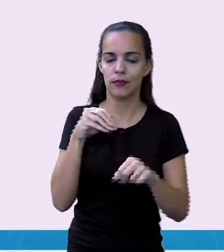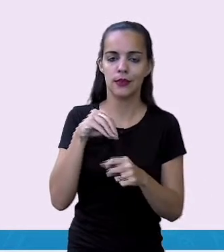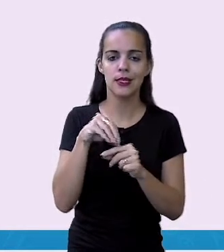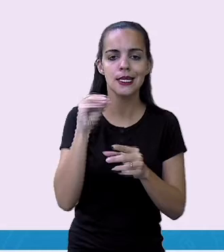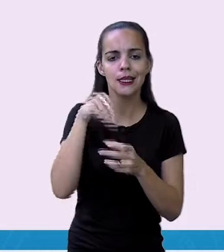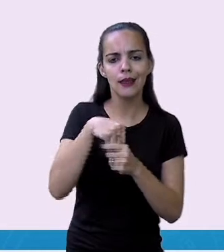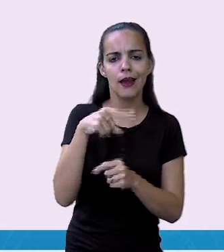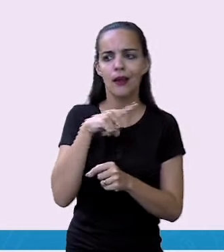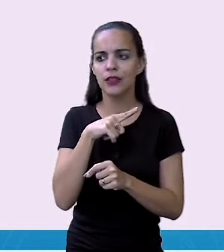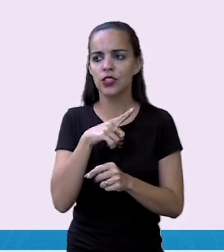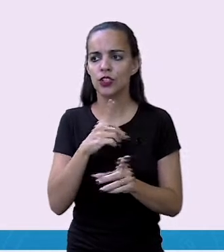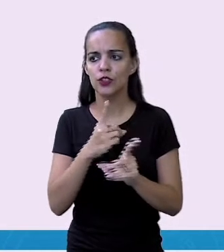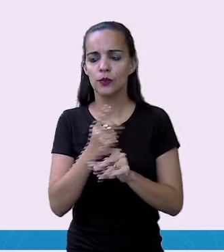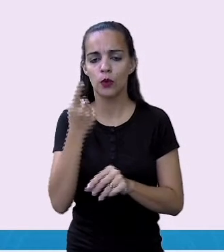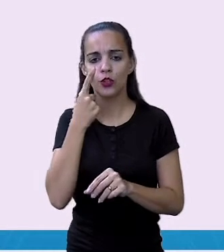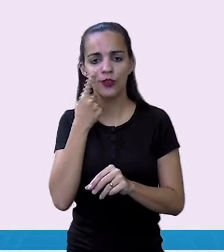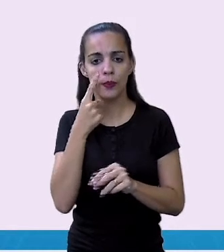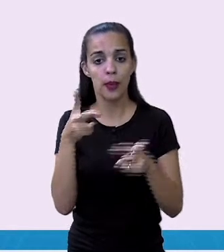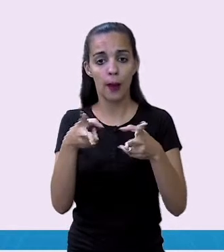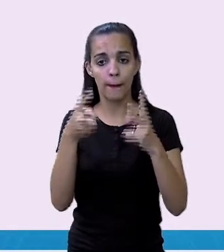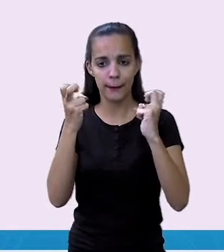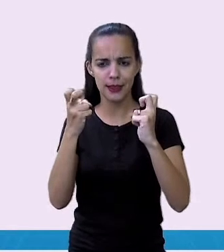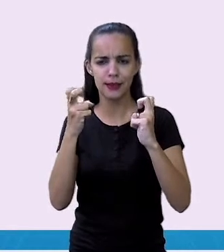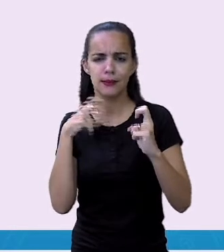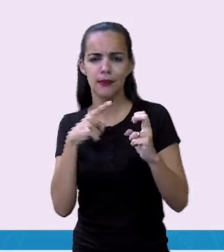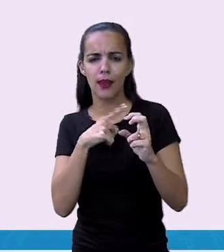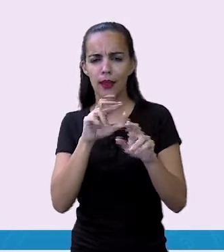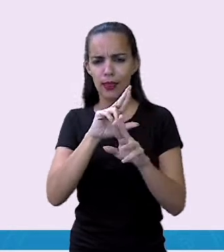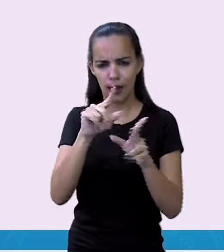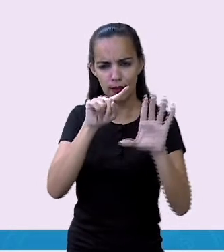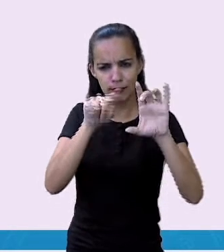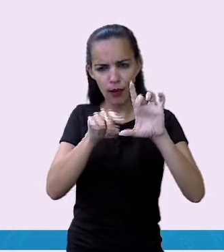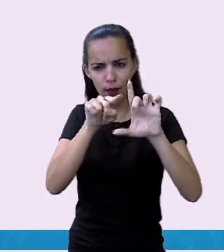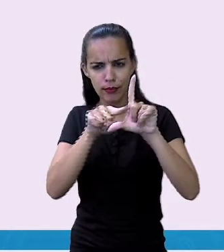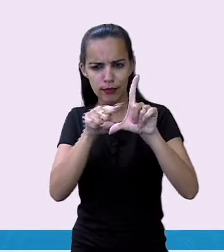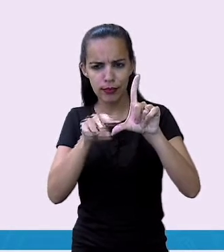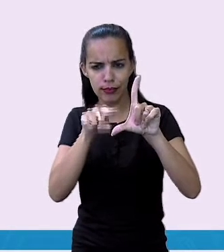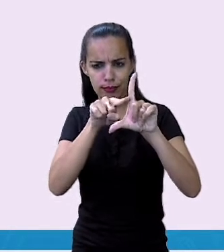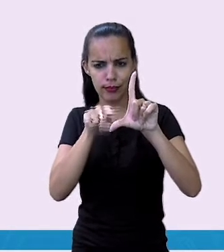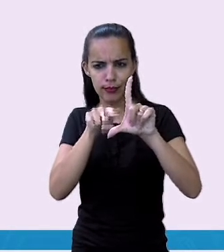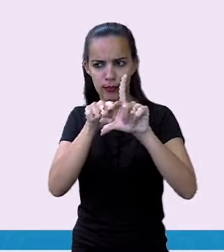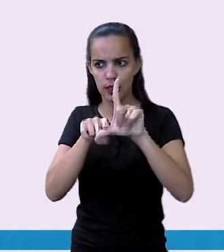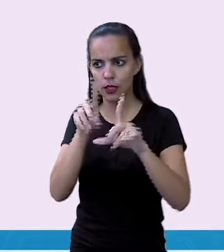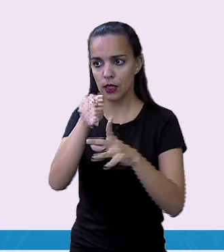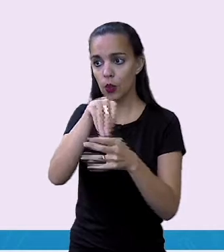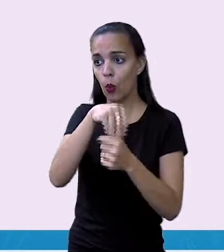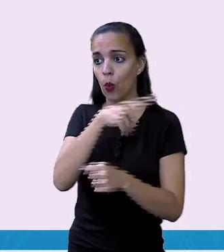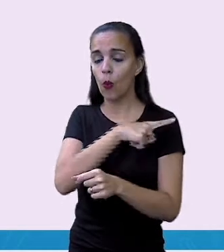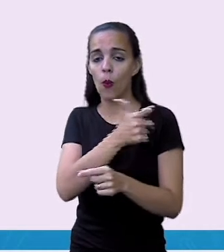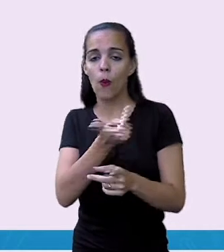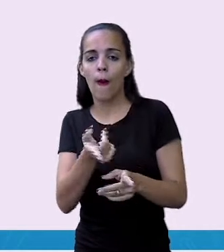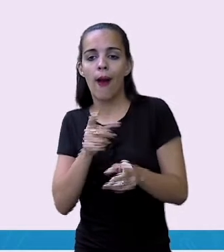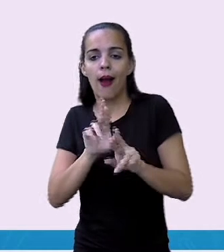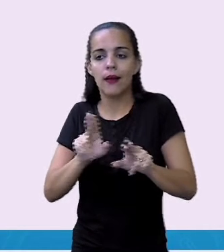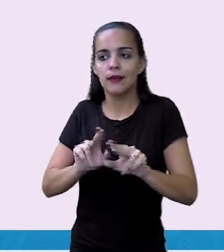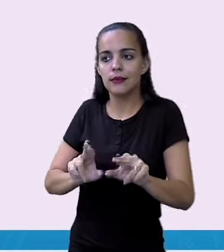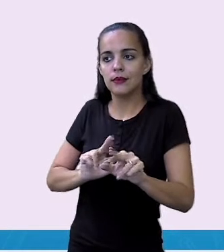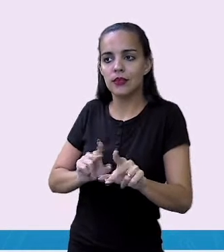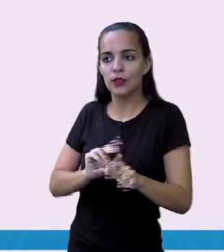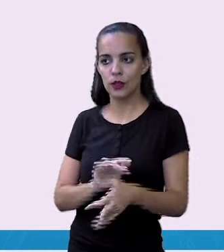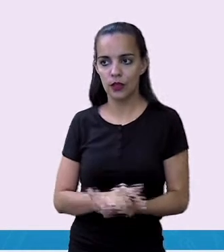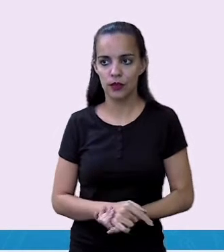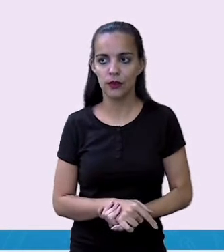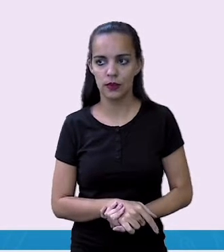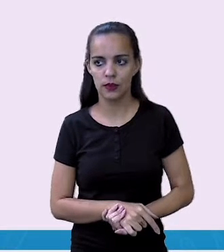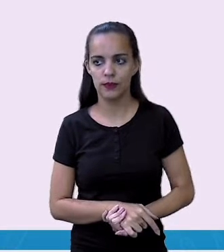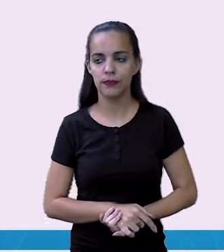igual... Não, o meu ângulo C, ele é igual ao ângulo F. Logo, o meu lado A está para